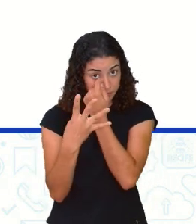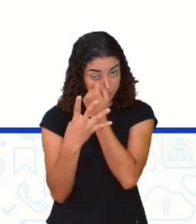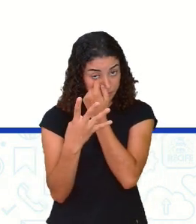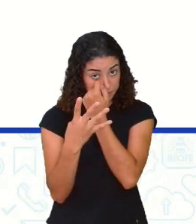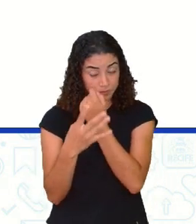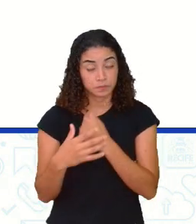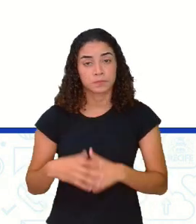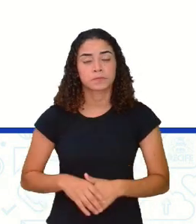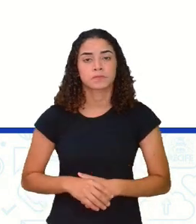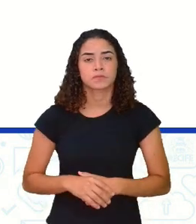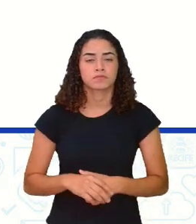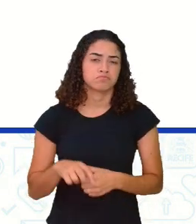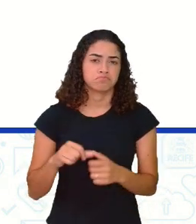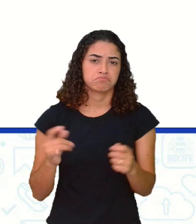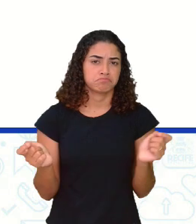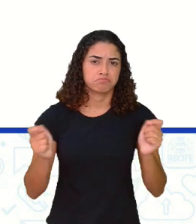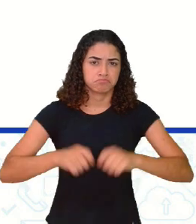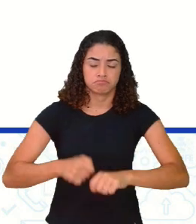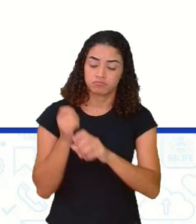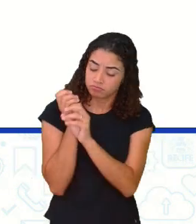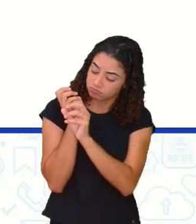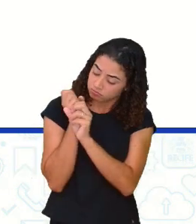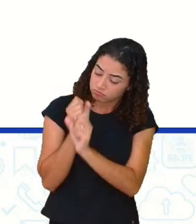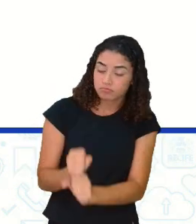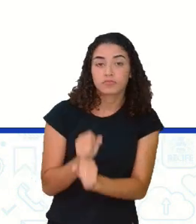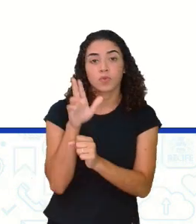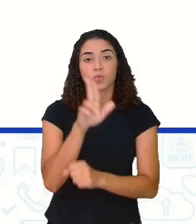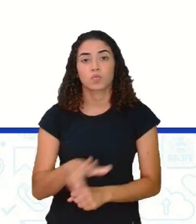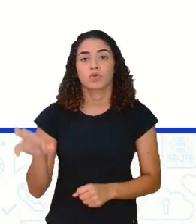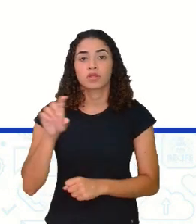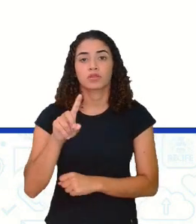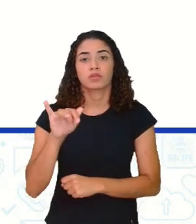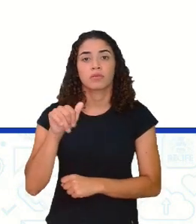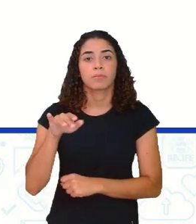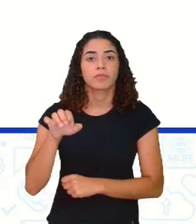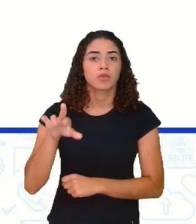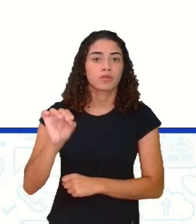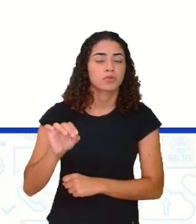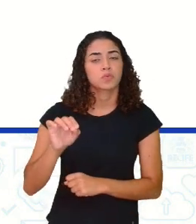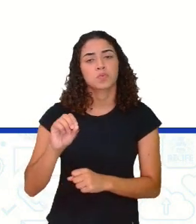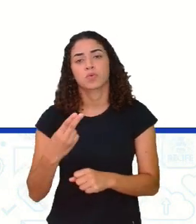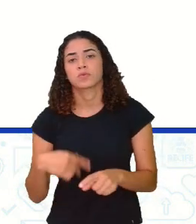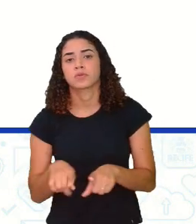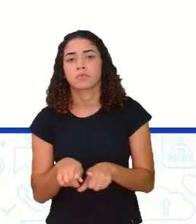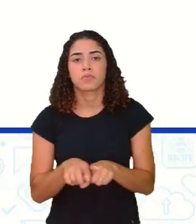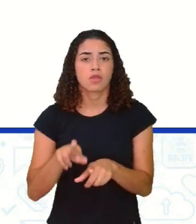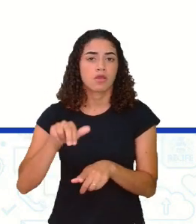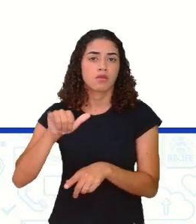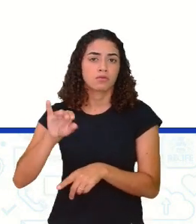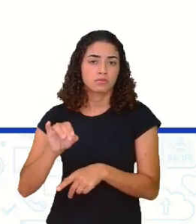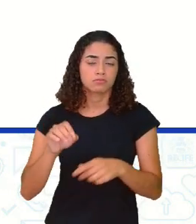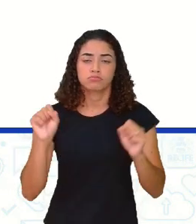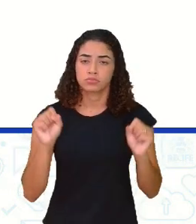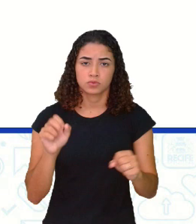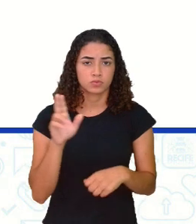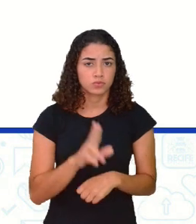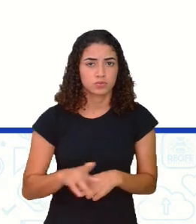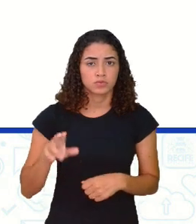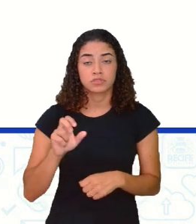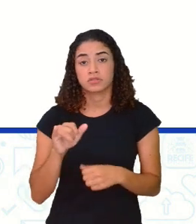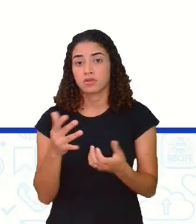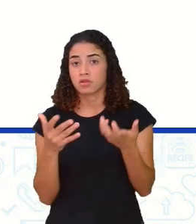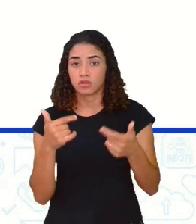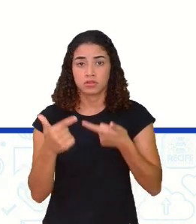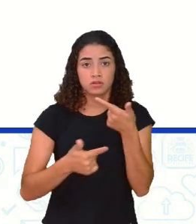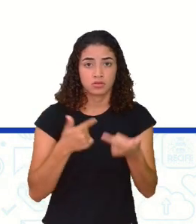3,14. Você pode calcular utilizando o diâmetro e pode calcular utilizando o raio. Se for trabalhar com